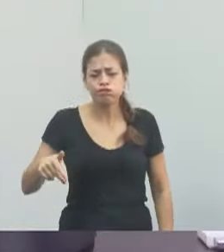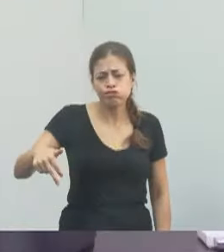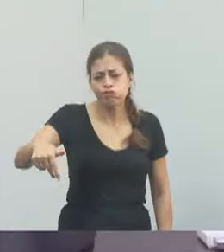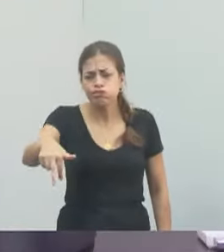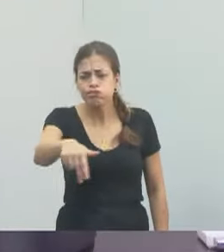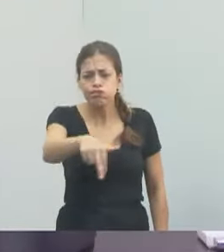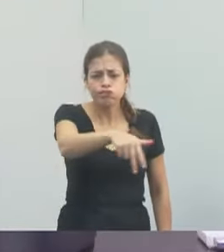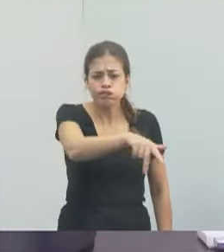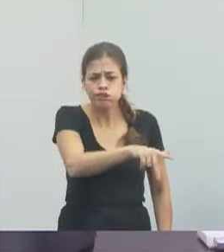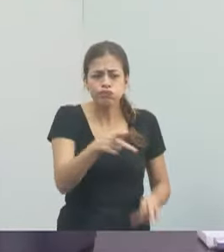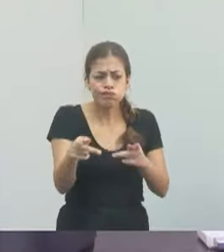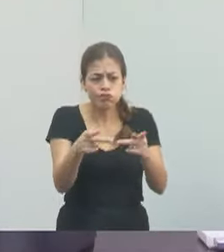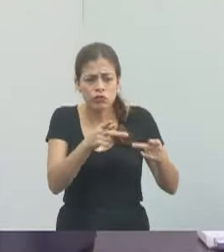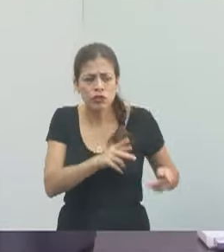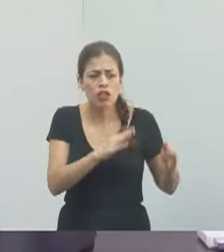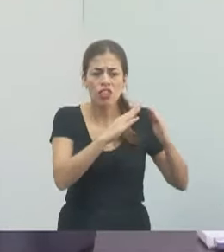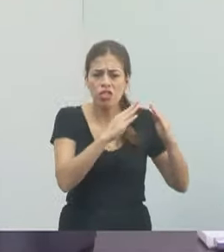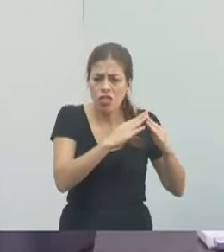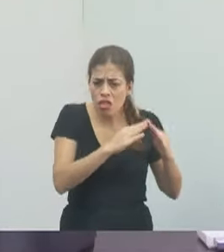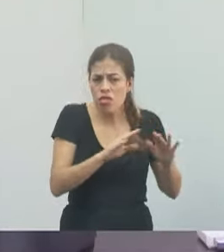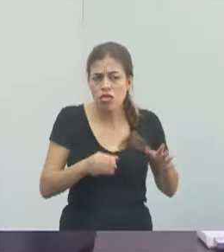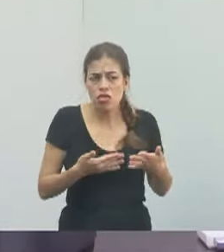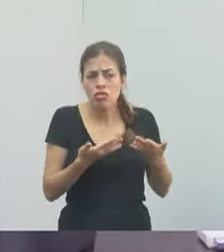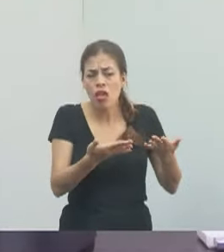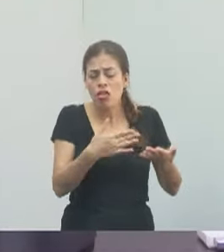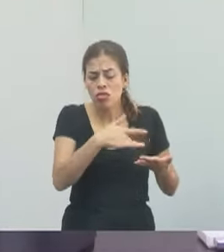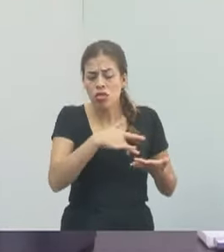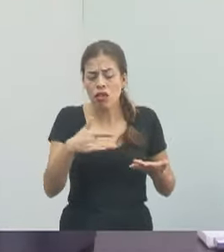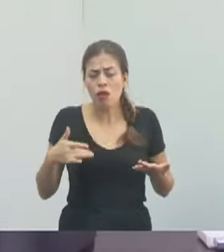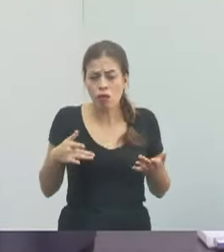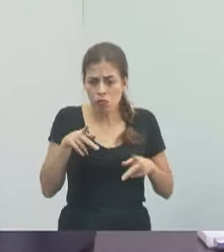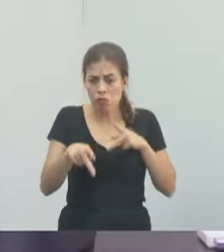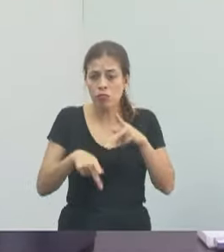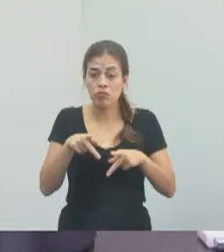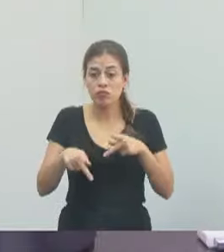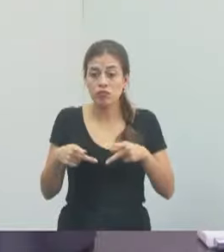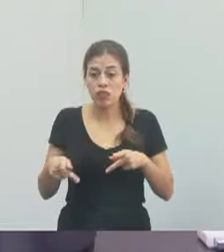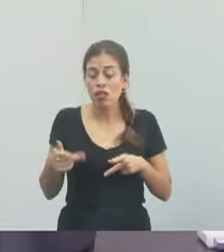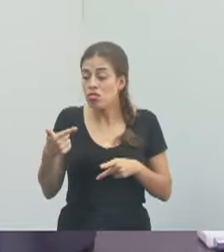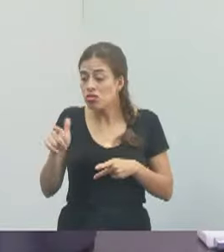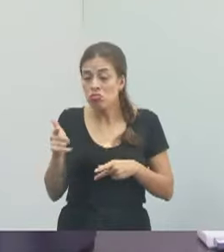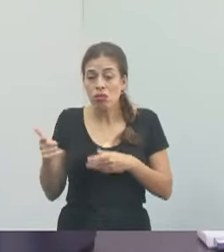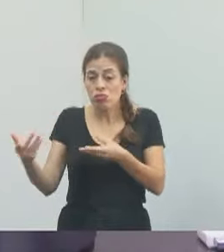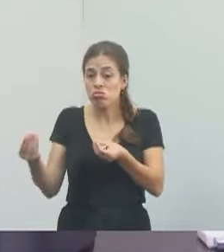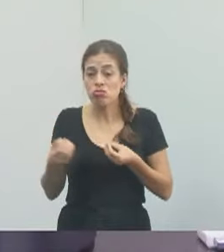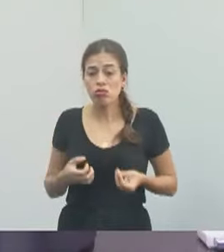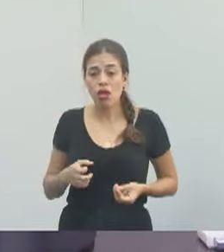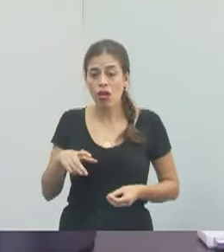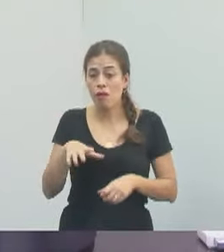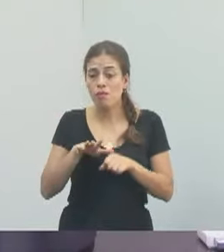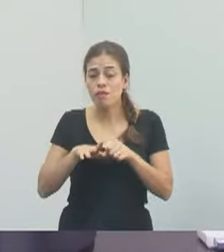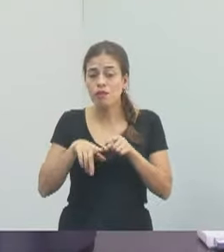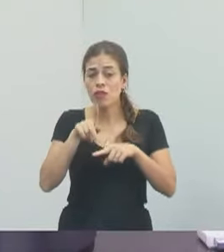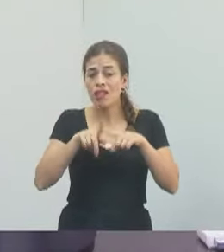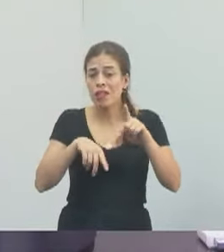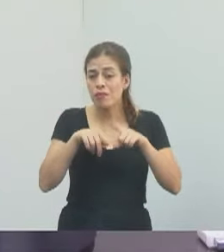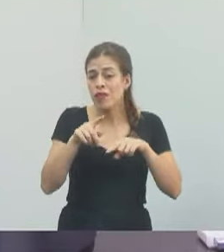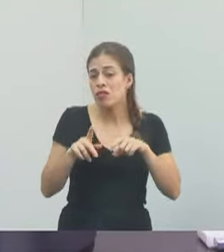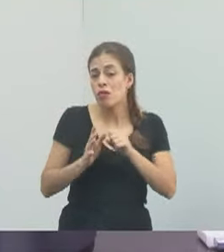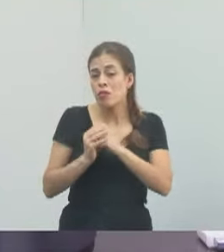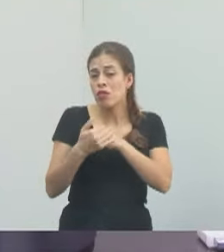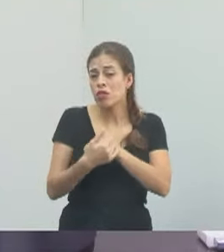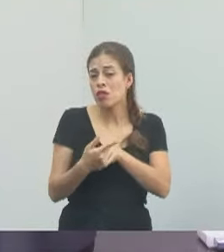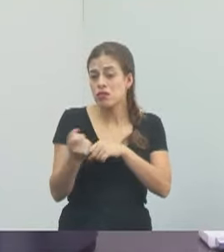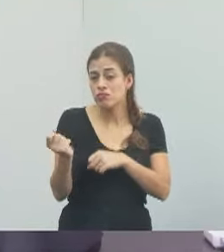a casa levando saúde para nossa população e não estão recebendo os equipamentos de proteção individual